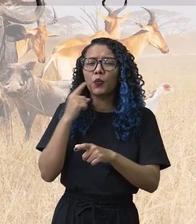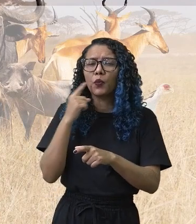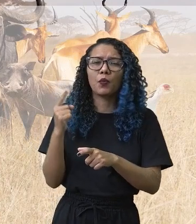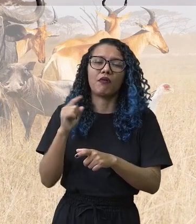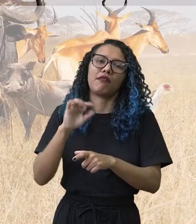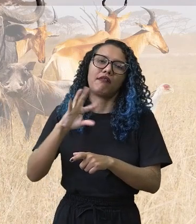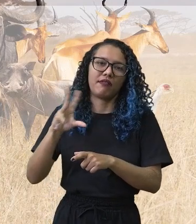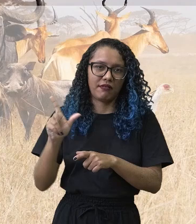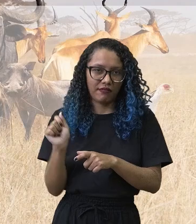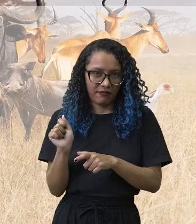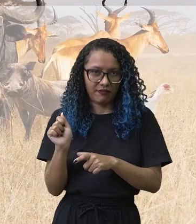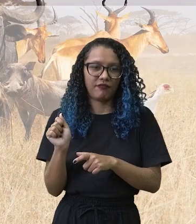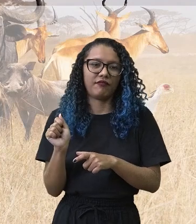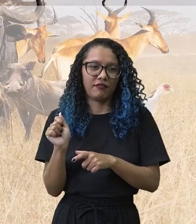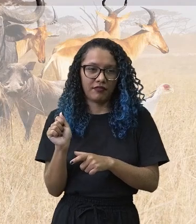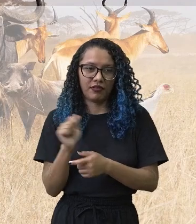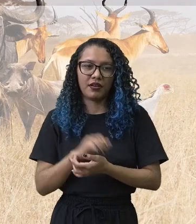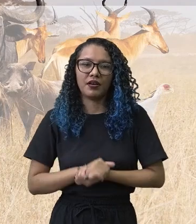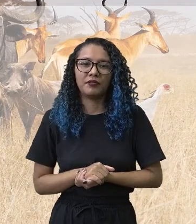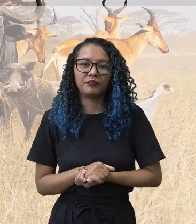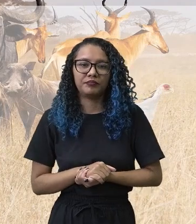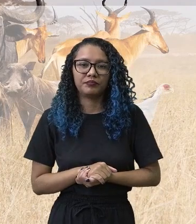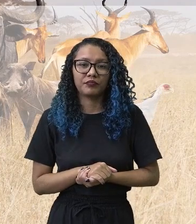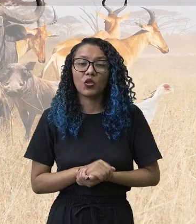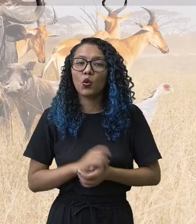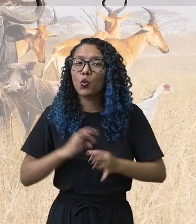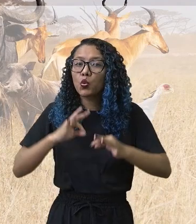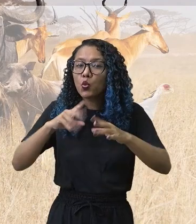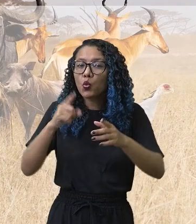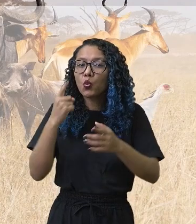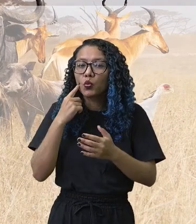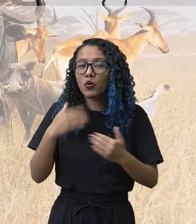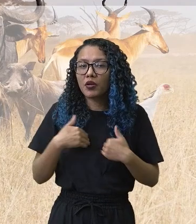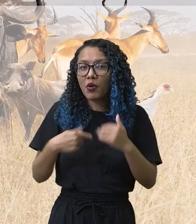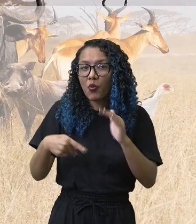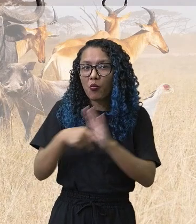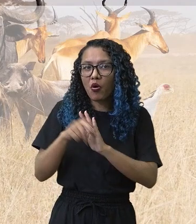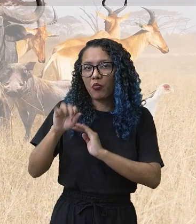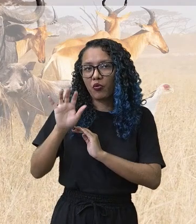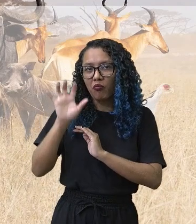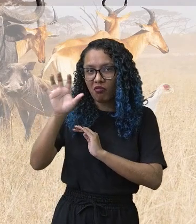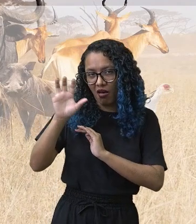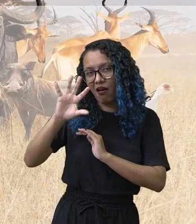tirica porque African